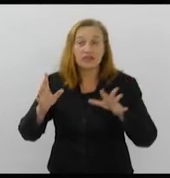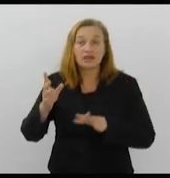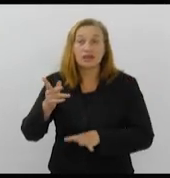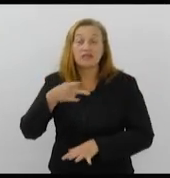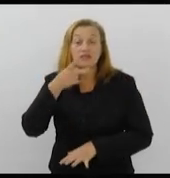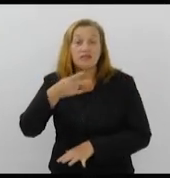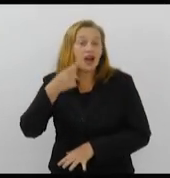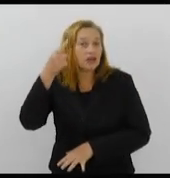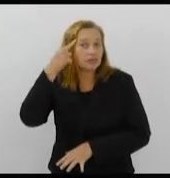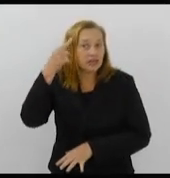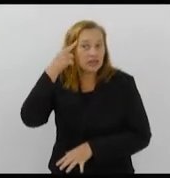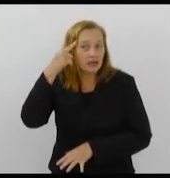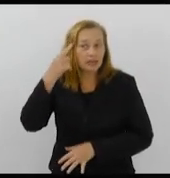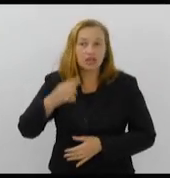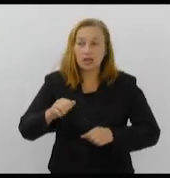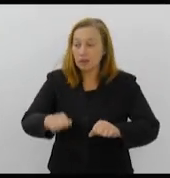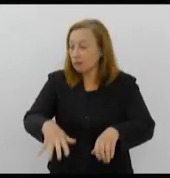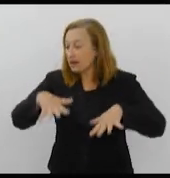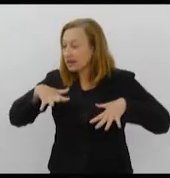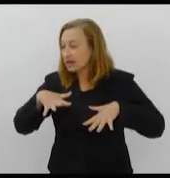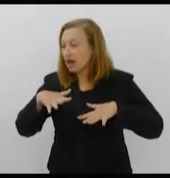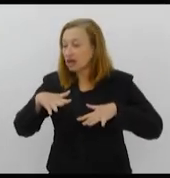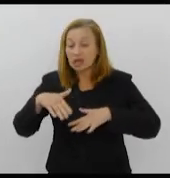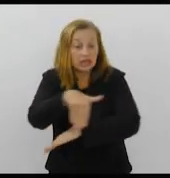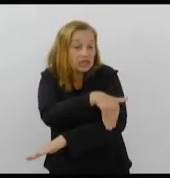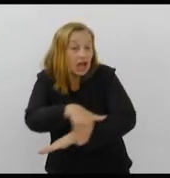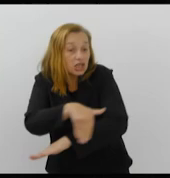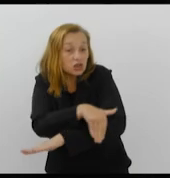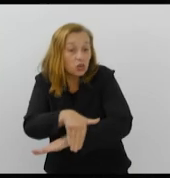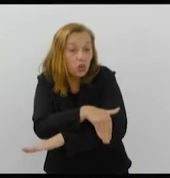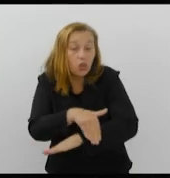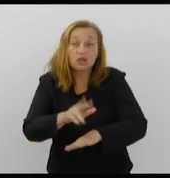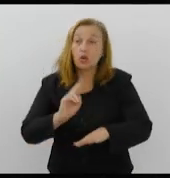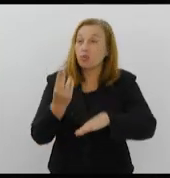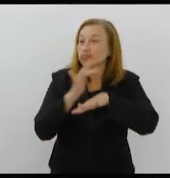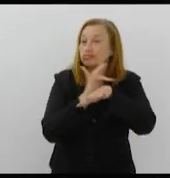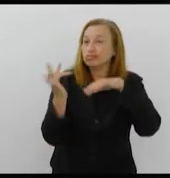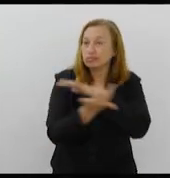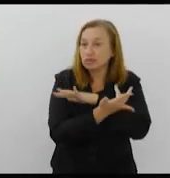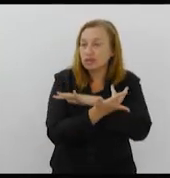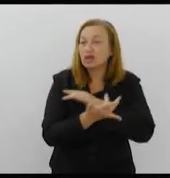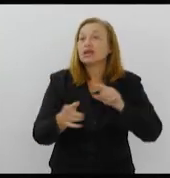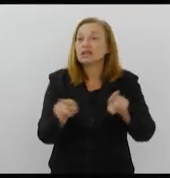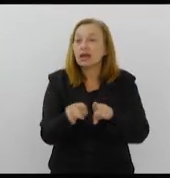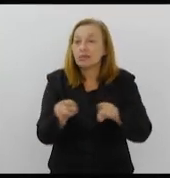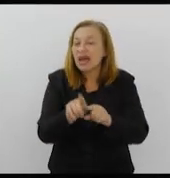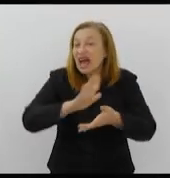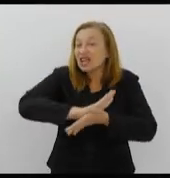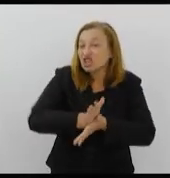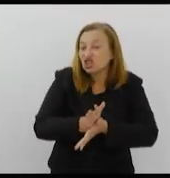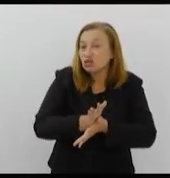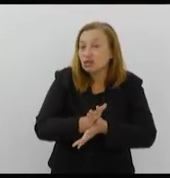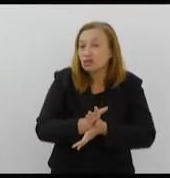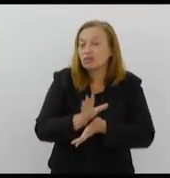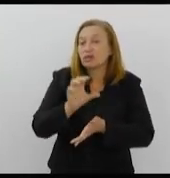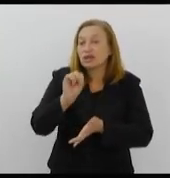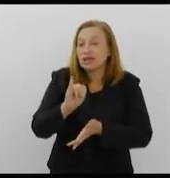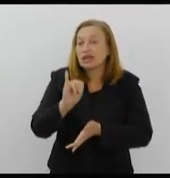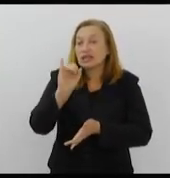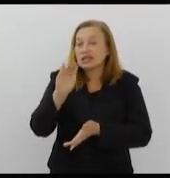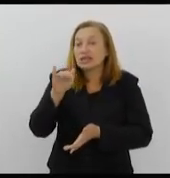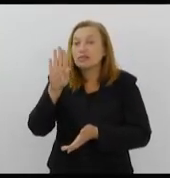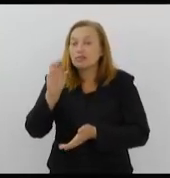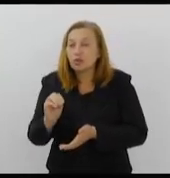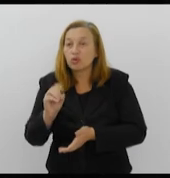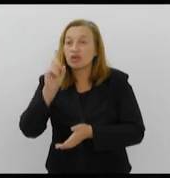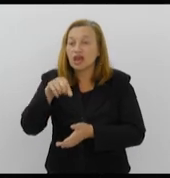pensamento, tanto em plenário, quanto nas ruas, quanto através das suas redes sociais, e a destruição de um dos maiores símbolos que a nossa nação tem,